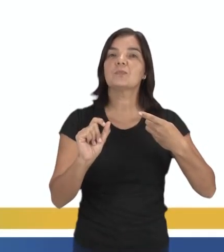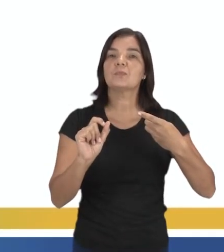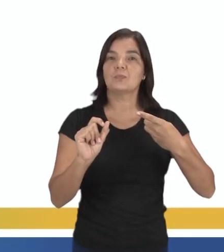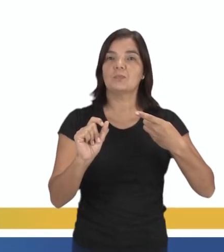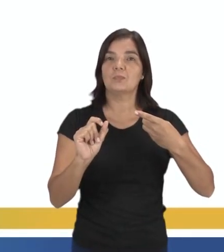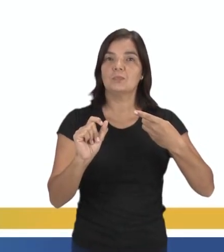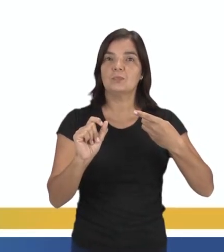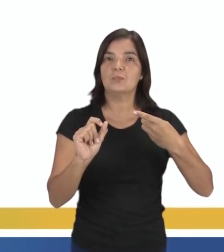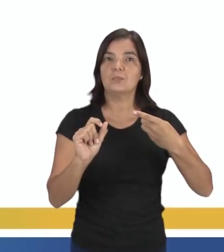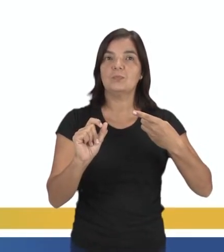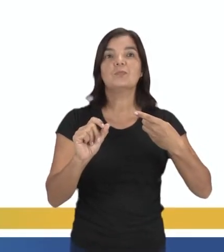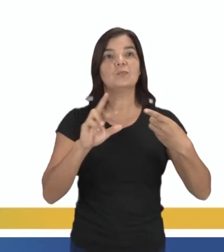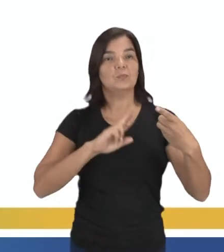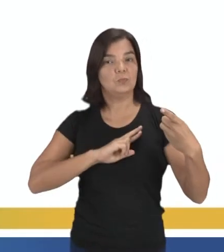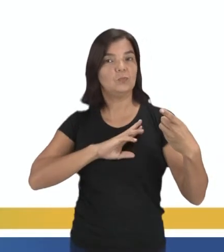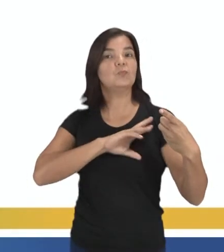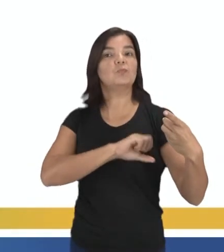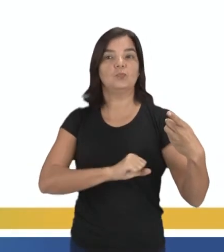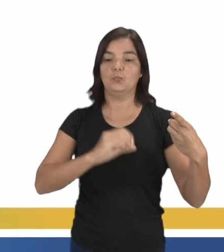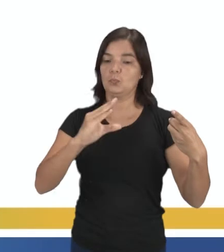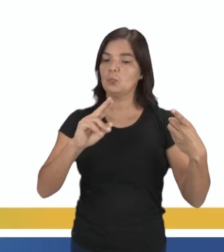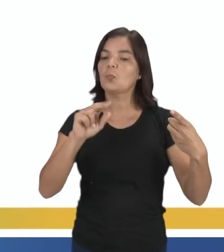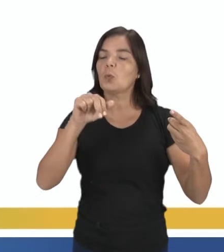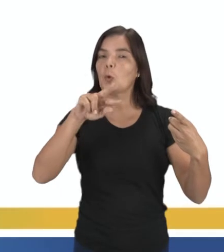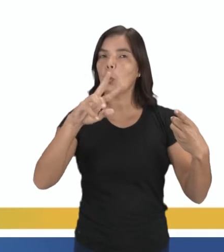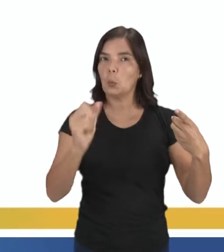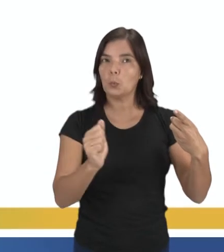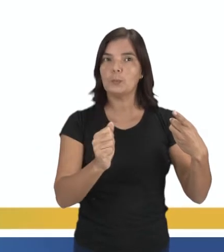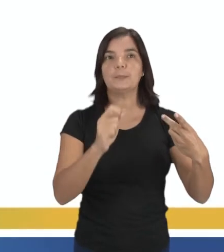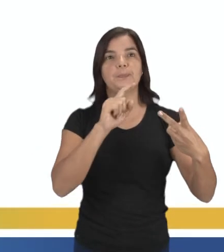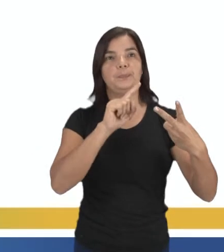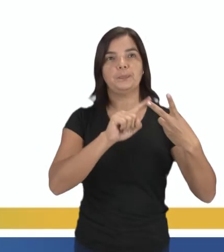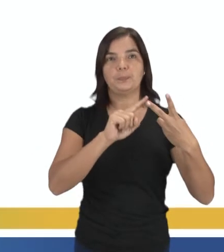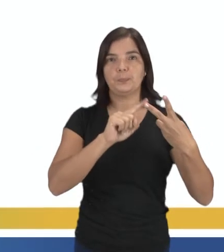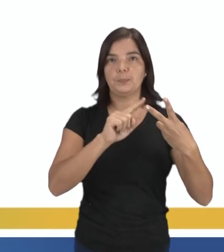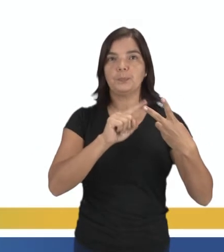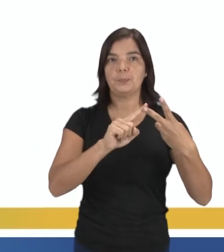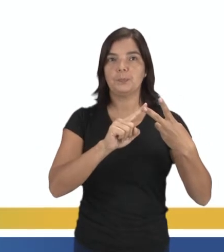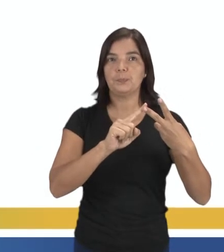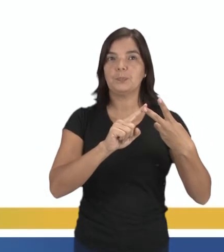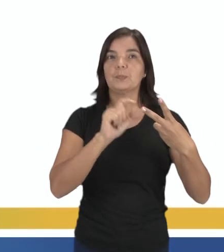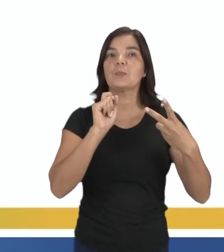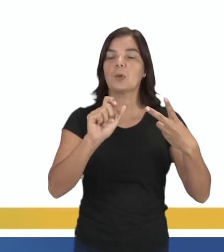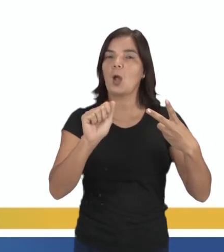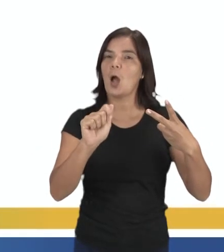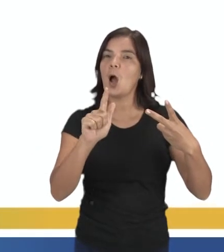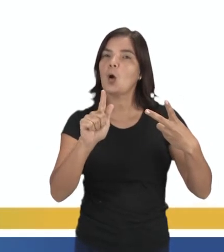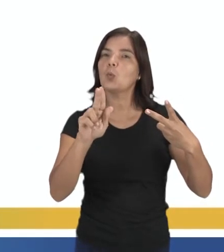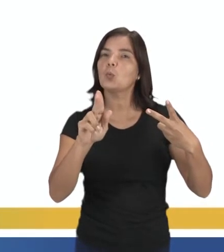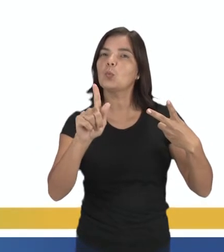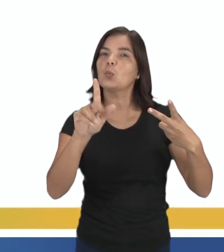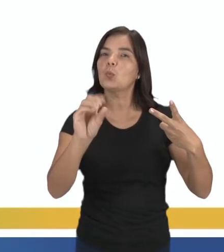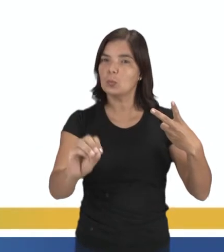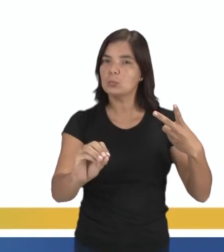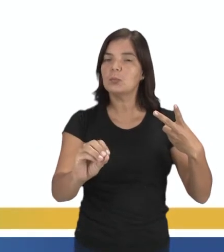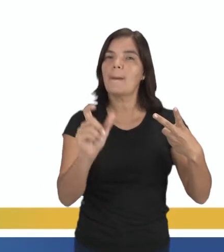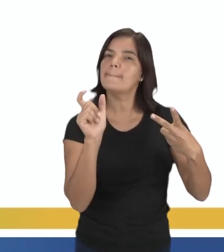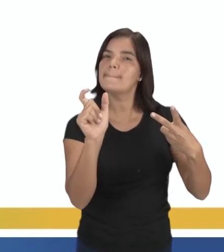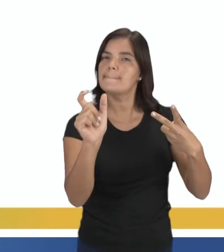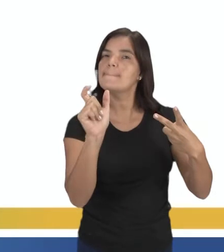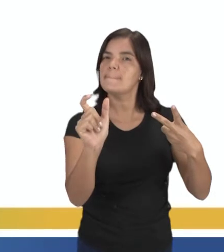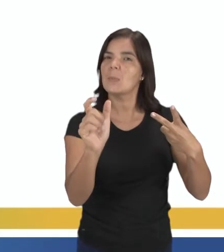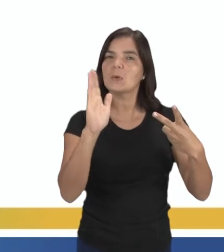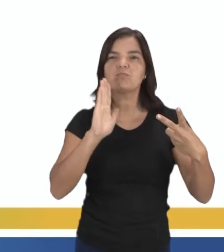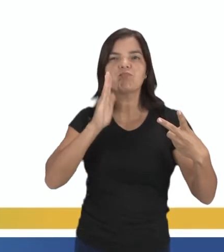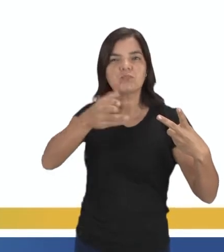do cunho romântico, né, da sua pegada romântica, tem a fase aguda, daquela palavra que vai